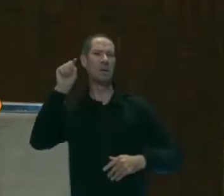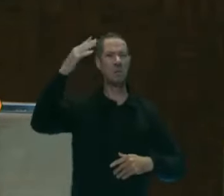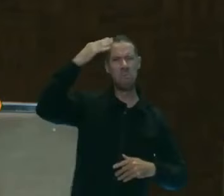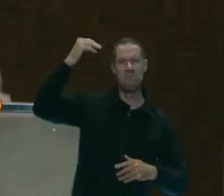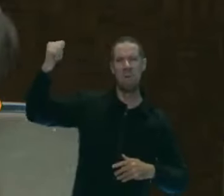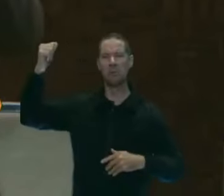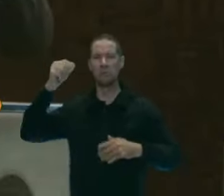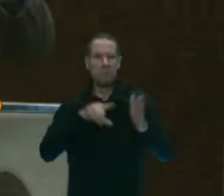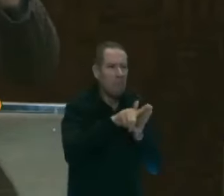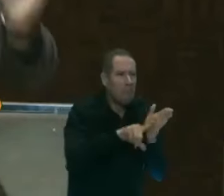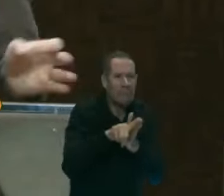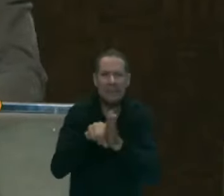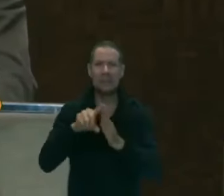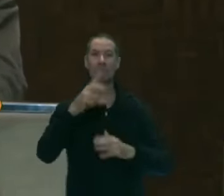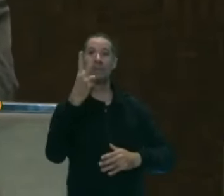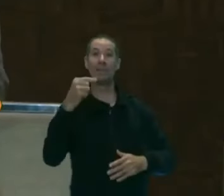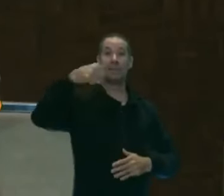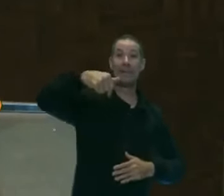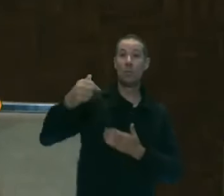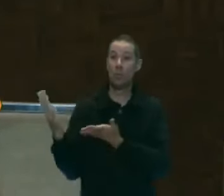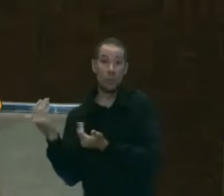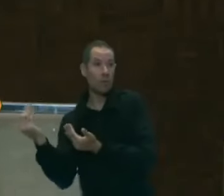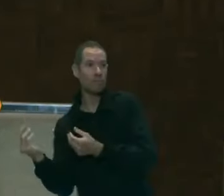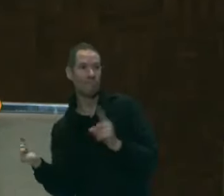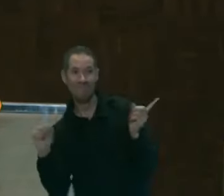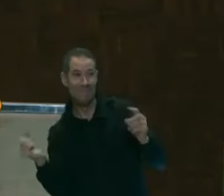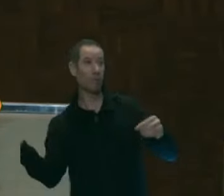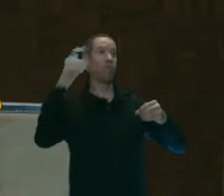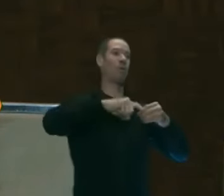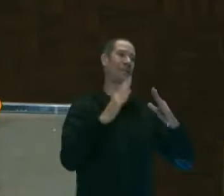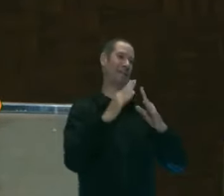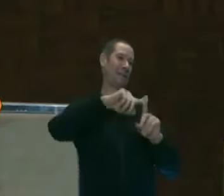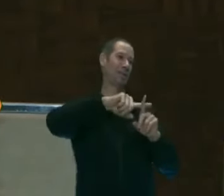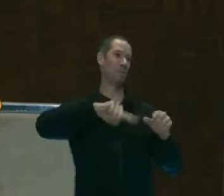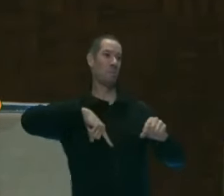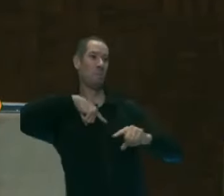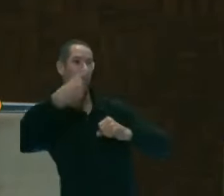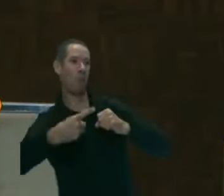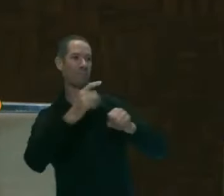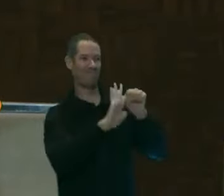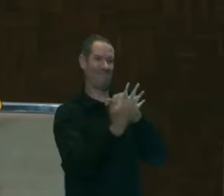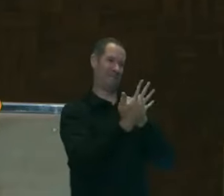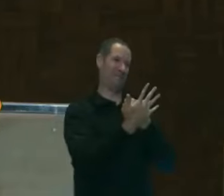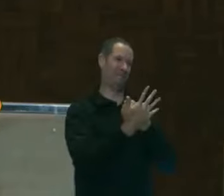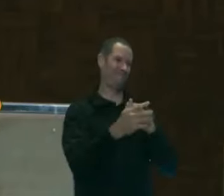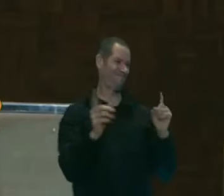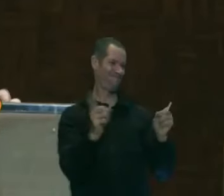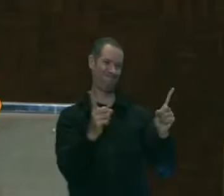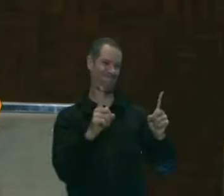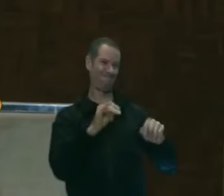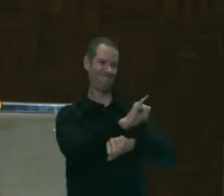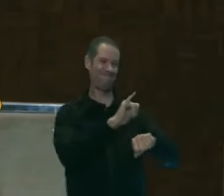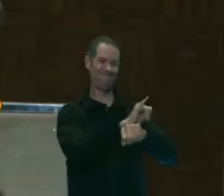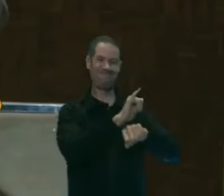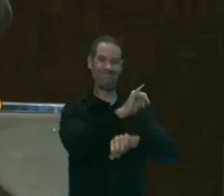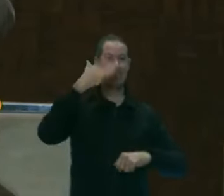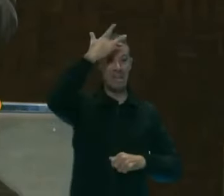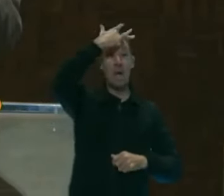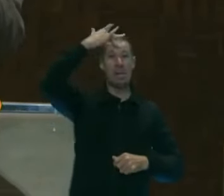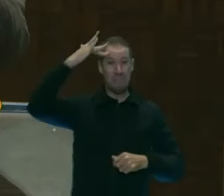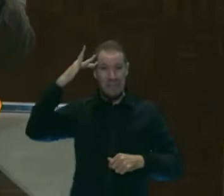estima que 27% dos jovens não voltarão às igrejas após a pandemia. As